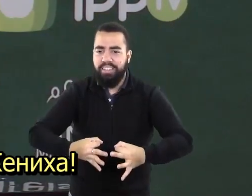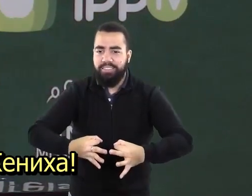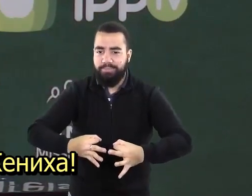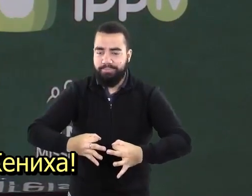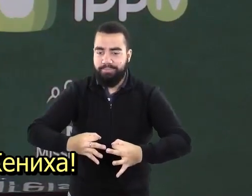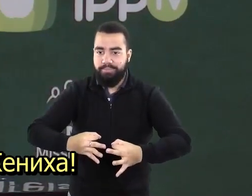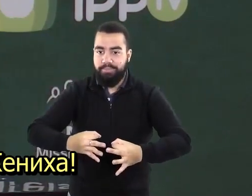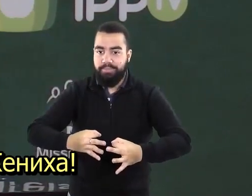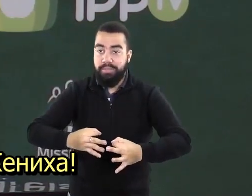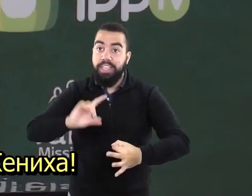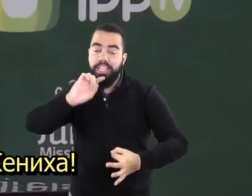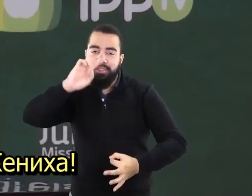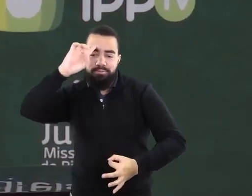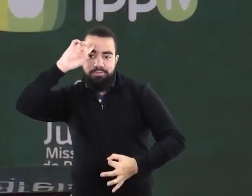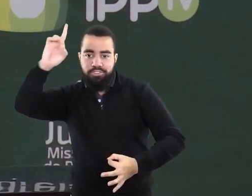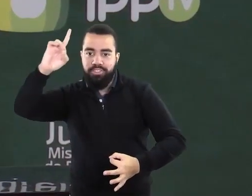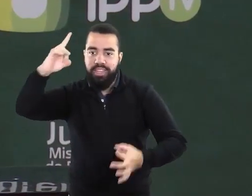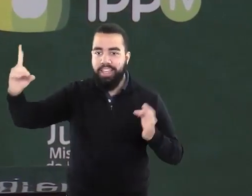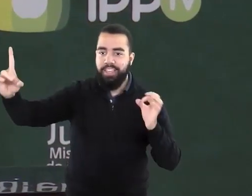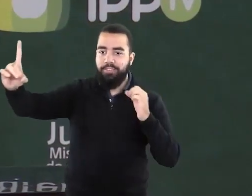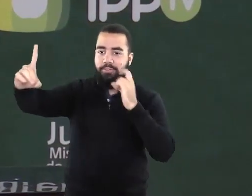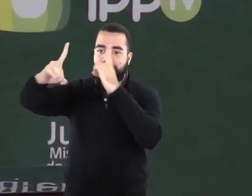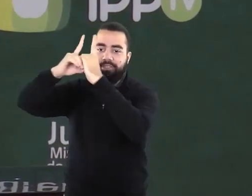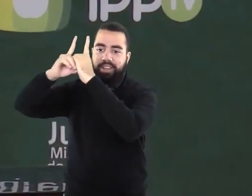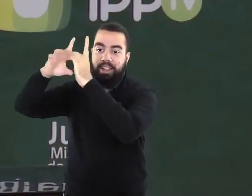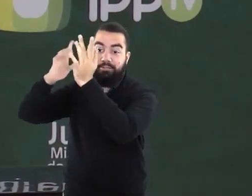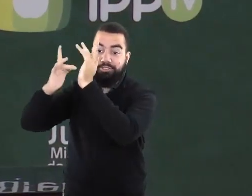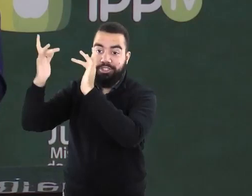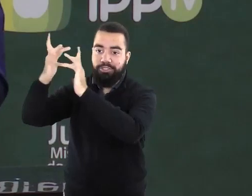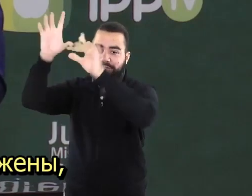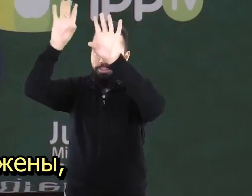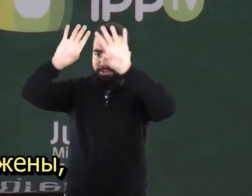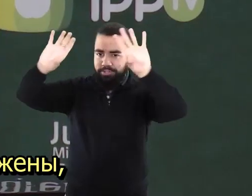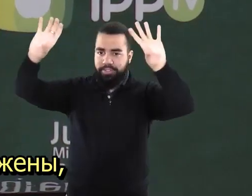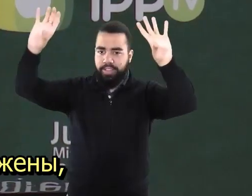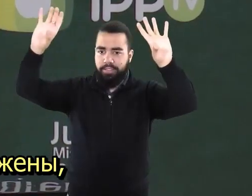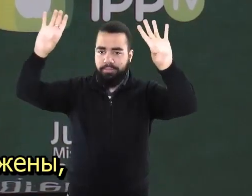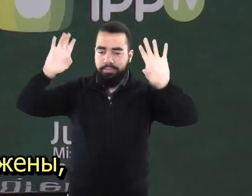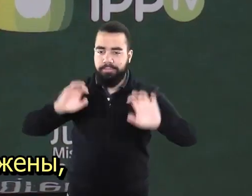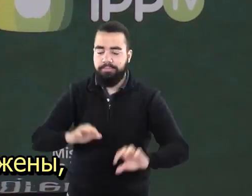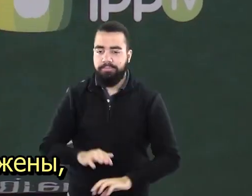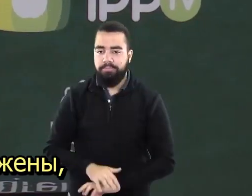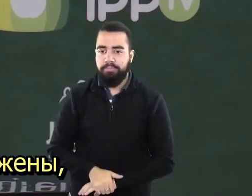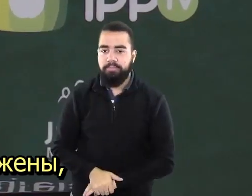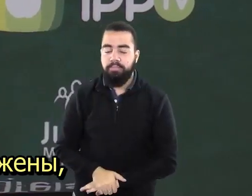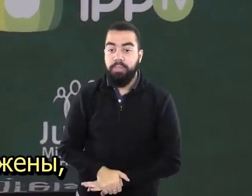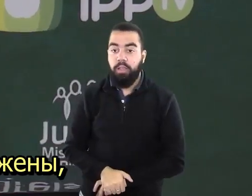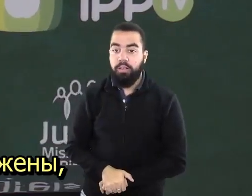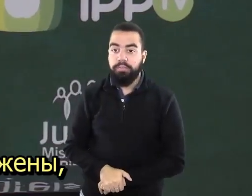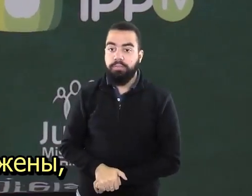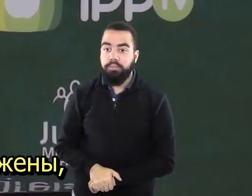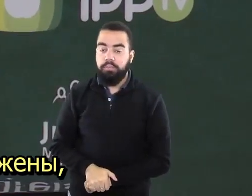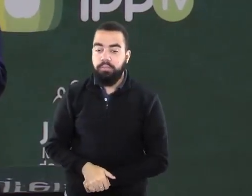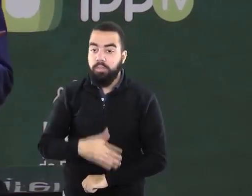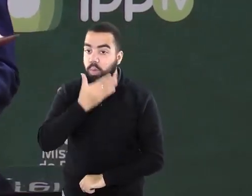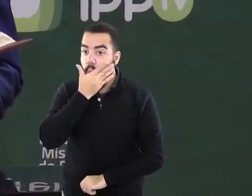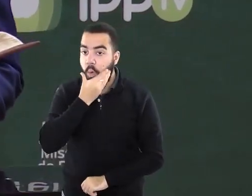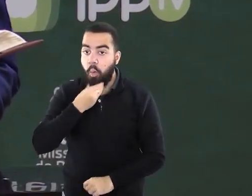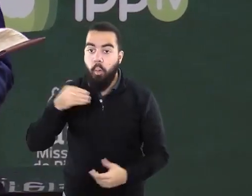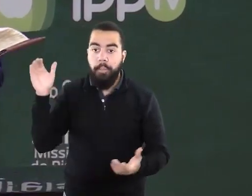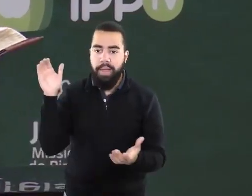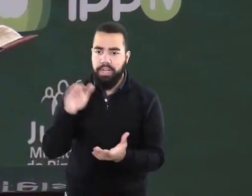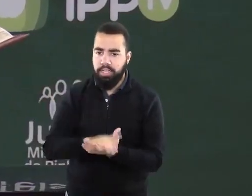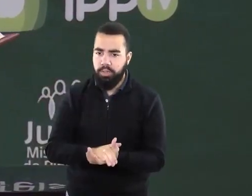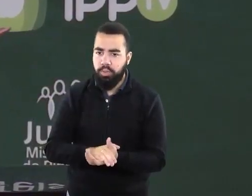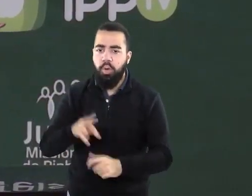amado e celestial. Segundo lugar, o marido não só cuida da vida espiritual da esposa, o marido